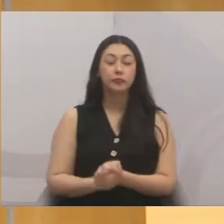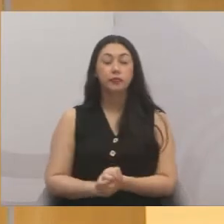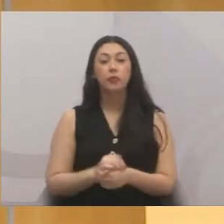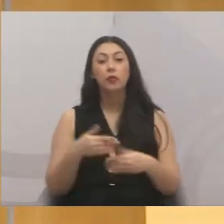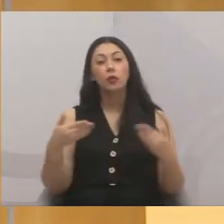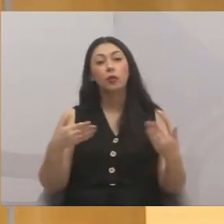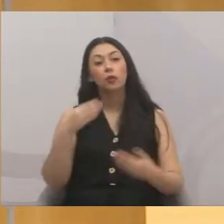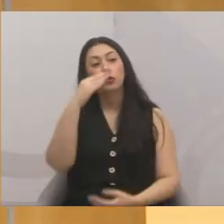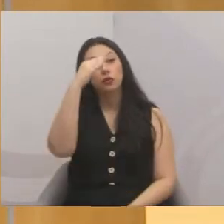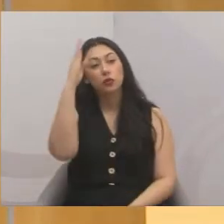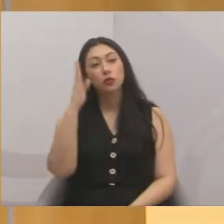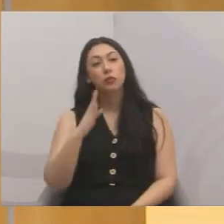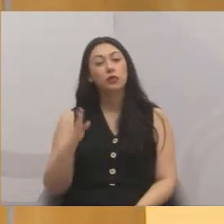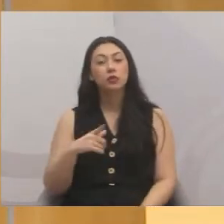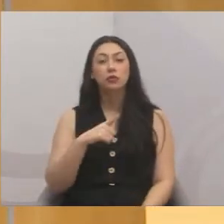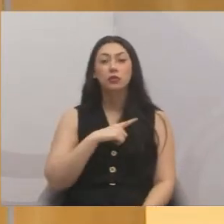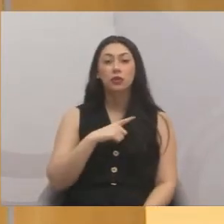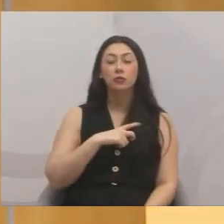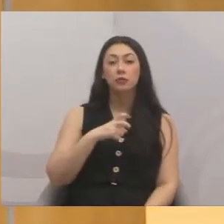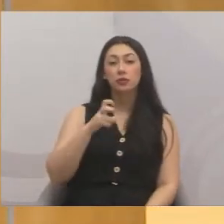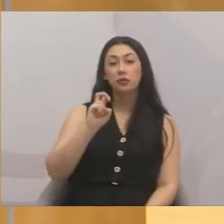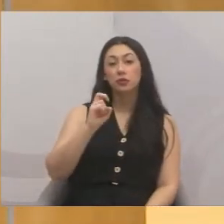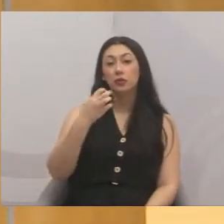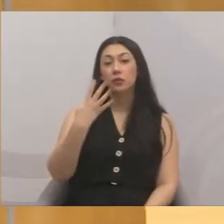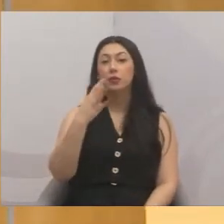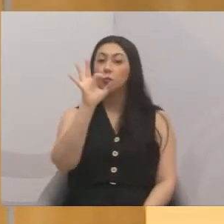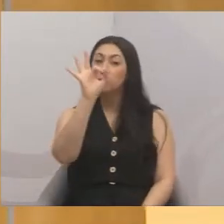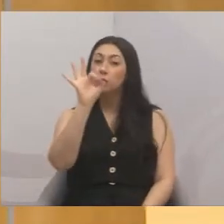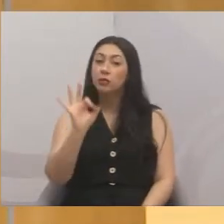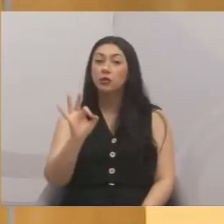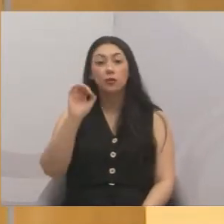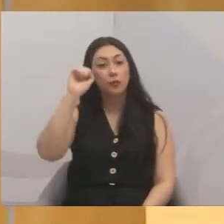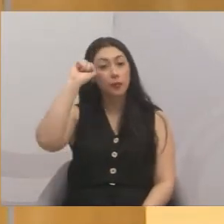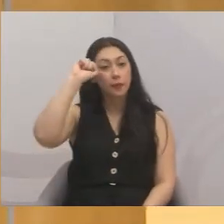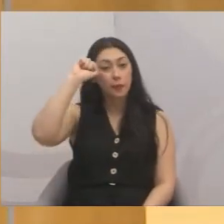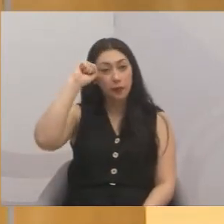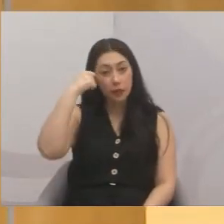Brasil, somos 54% da população.